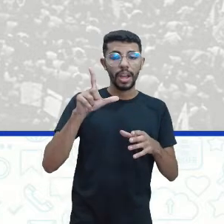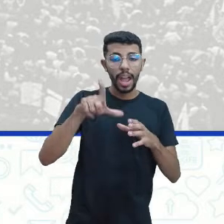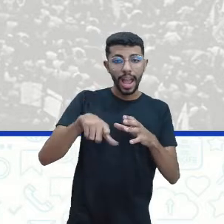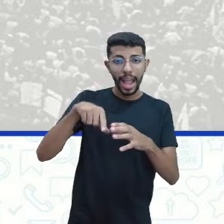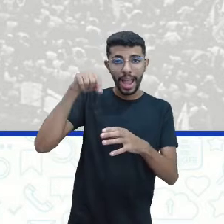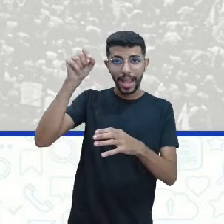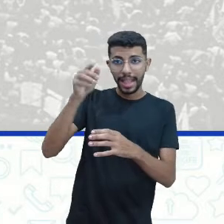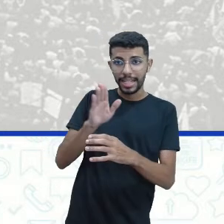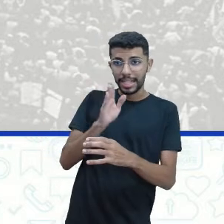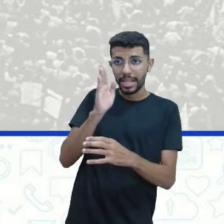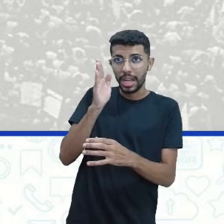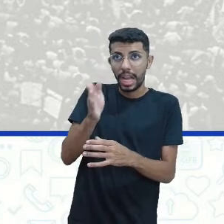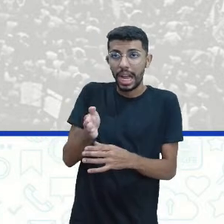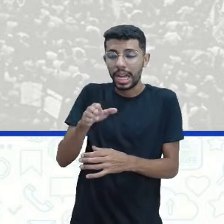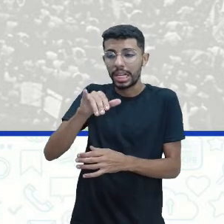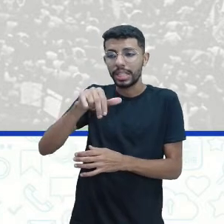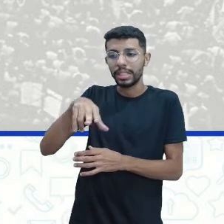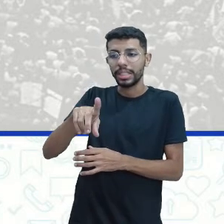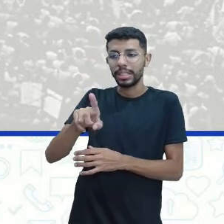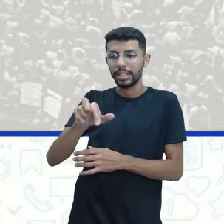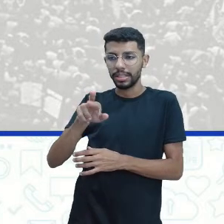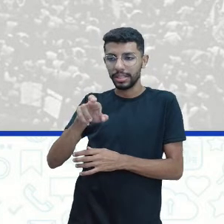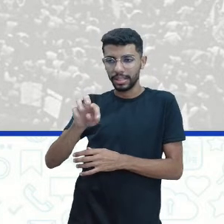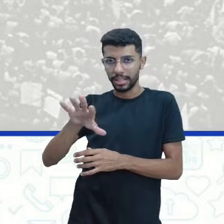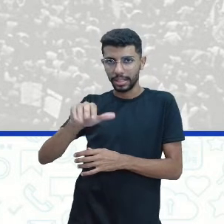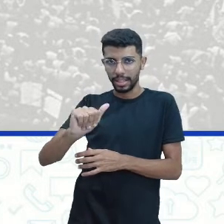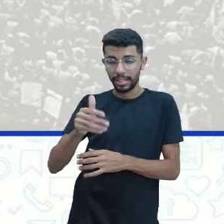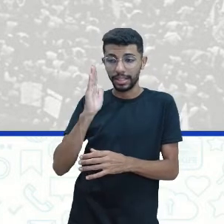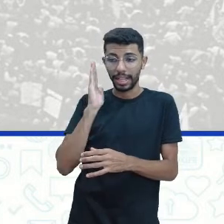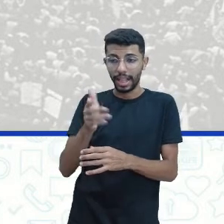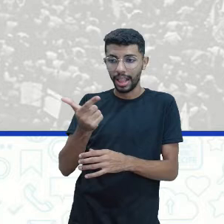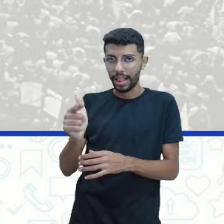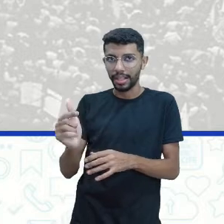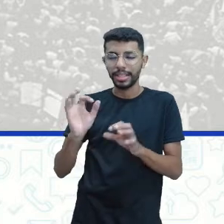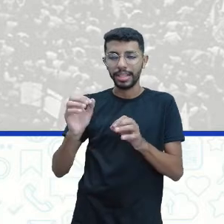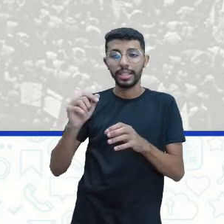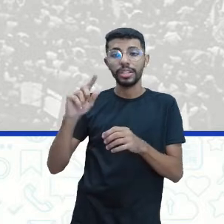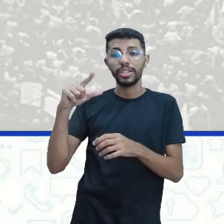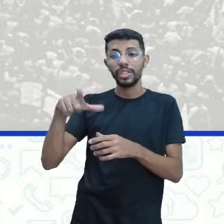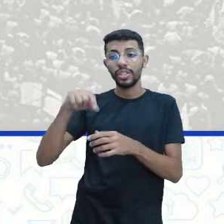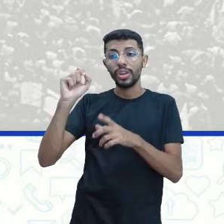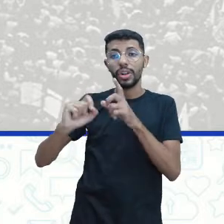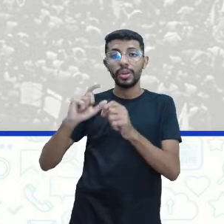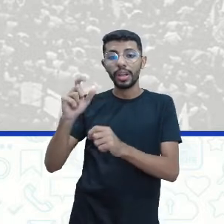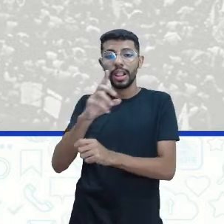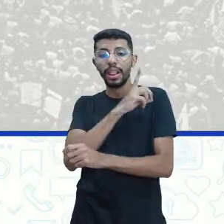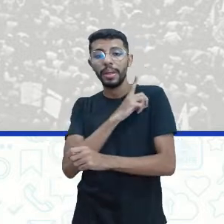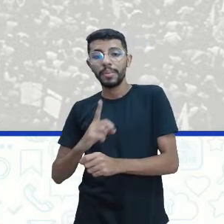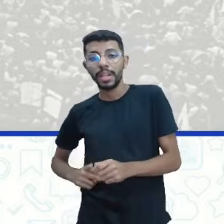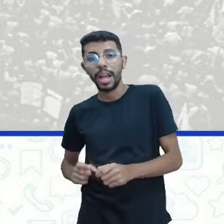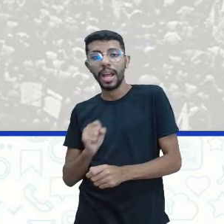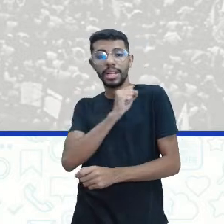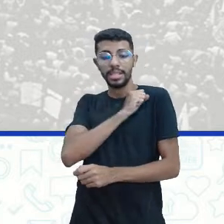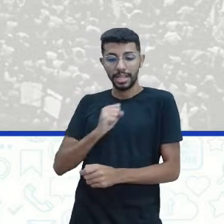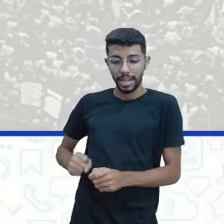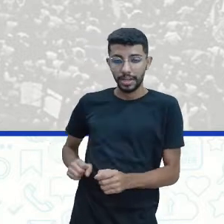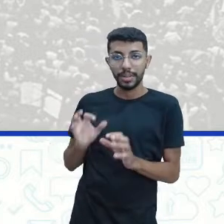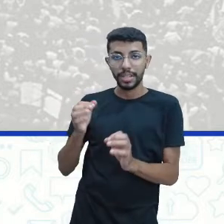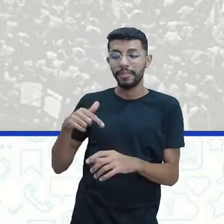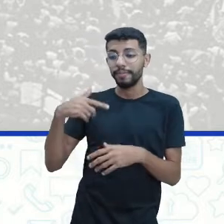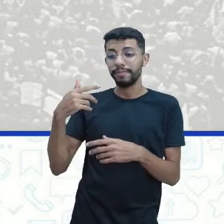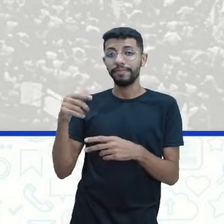né, os deputados, senadores. E esses deputados, senadores, né, eles elegem,